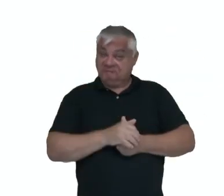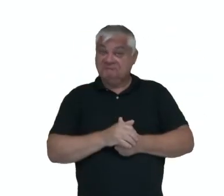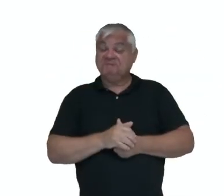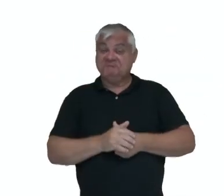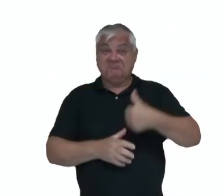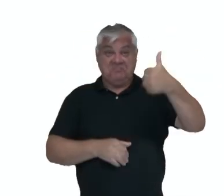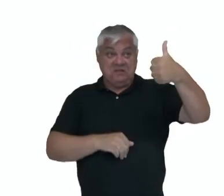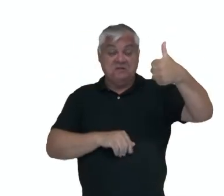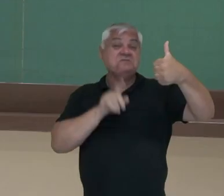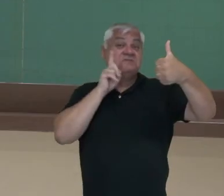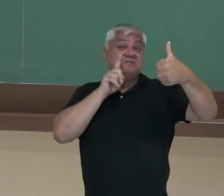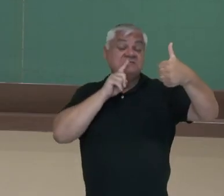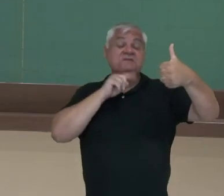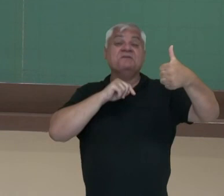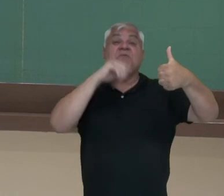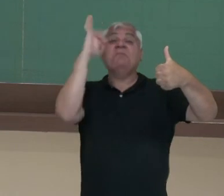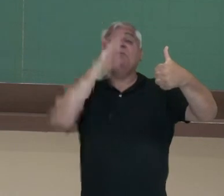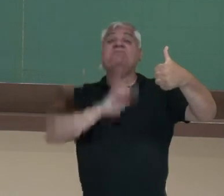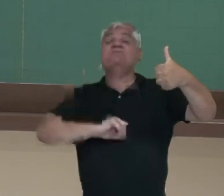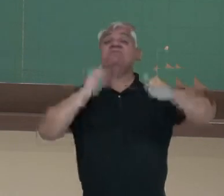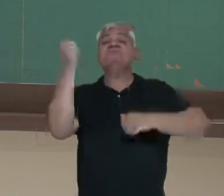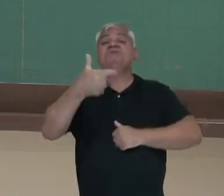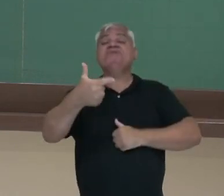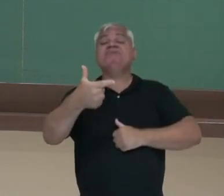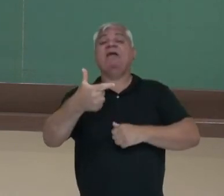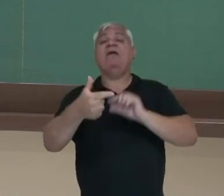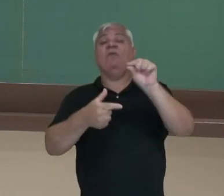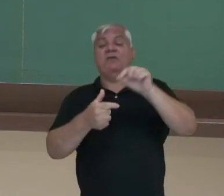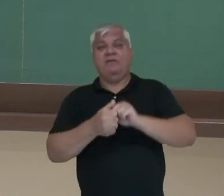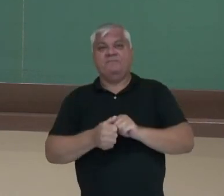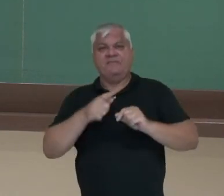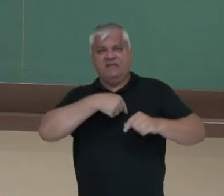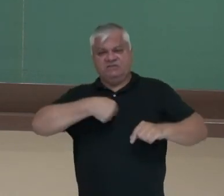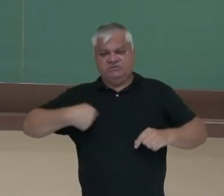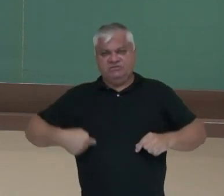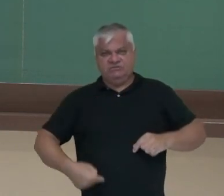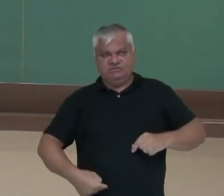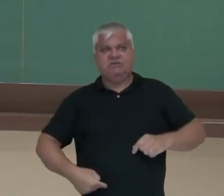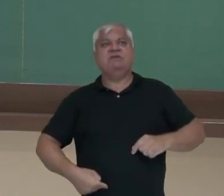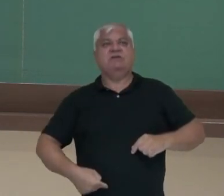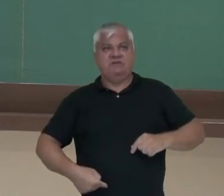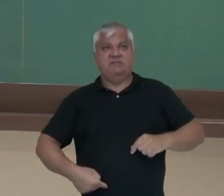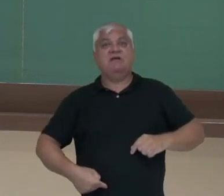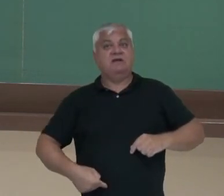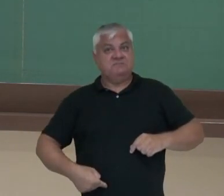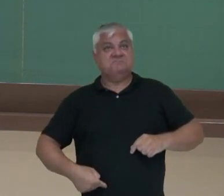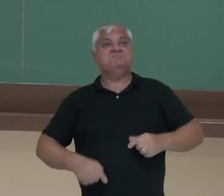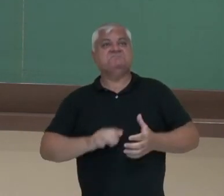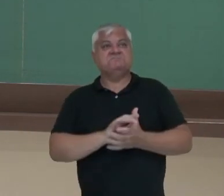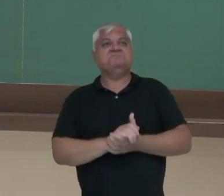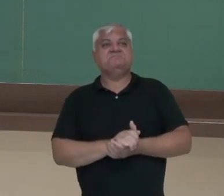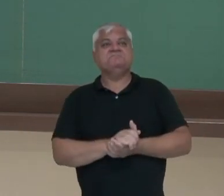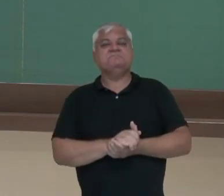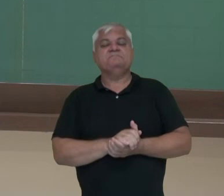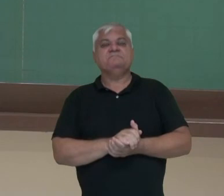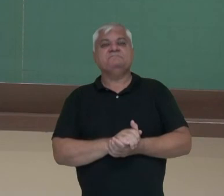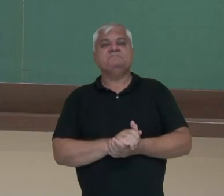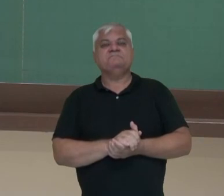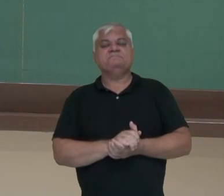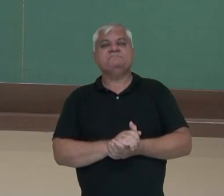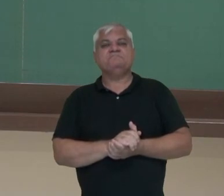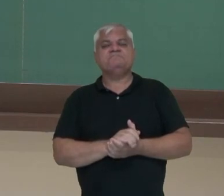maior produção de pecuária. Impressionante. E a China, 5,8, hein? Brasil quase o dobro. Impressionante.